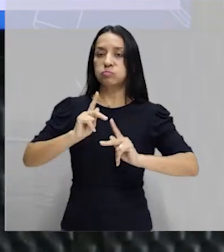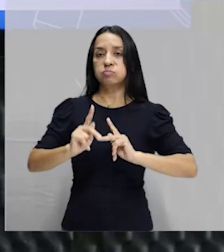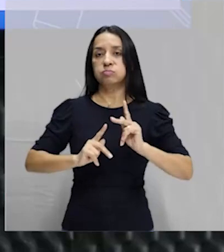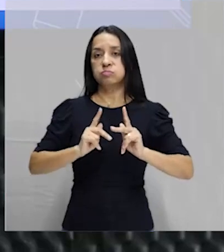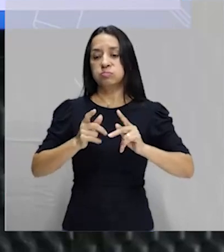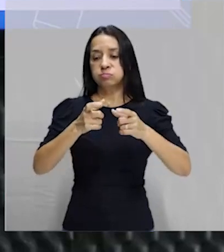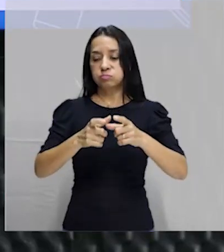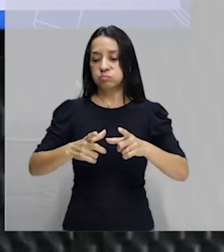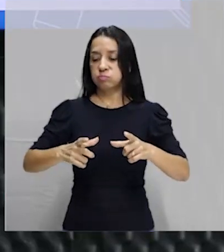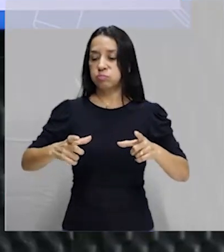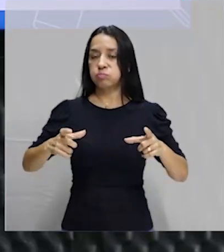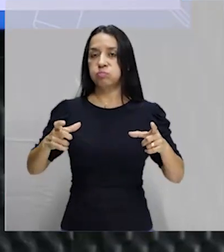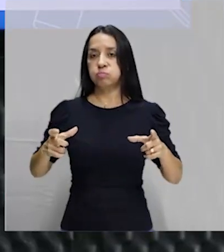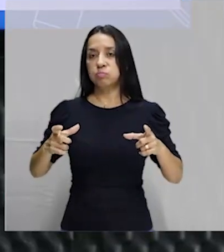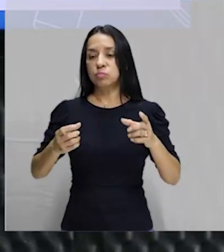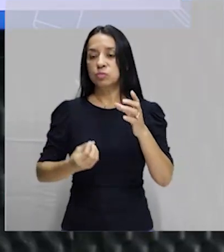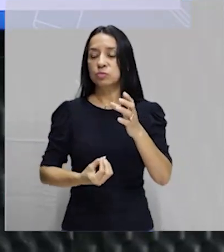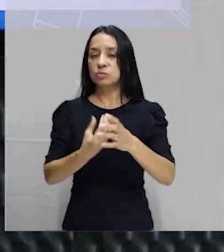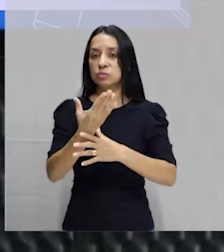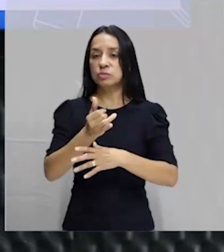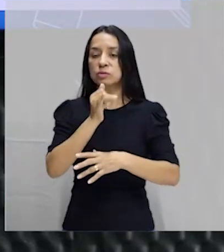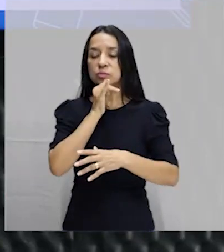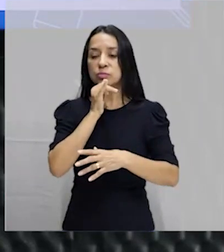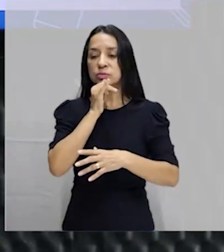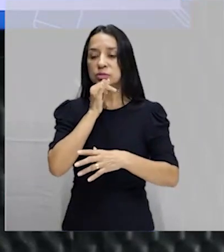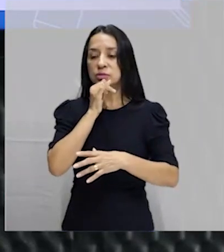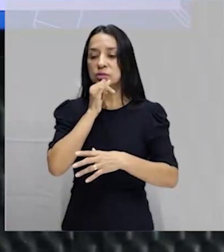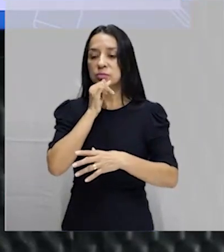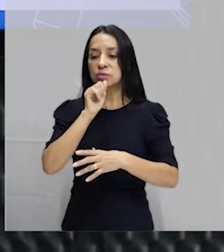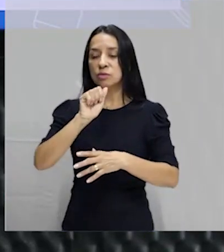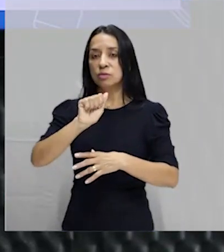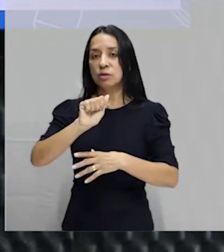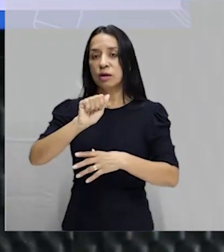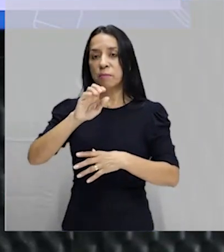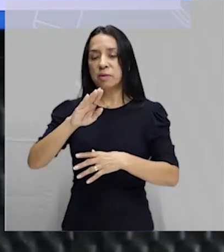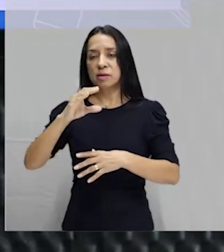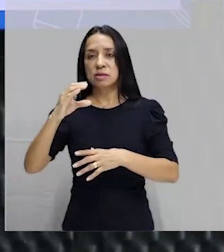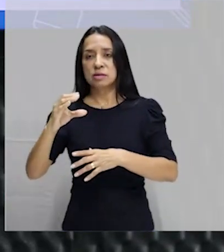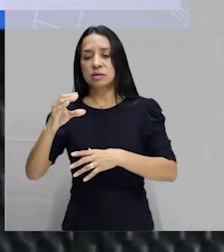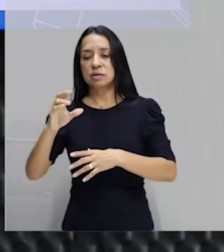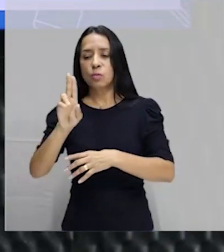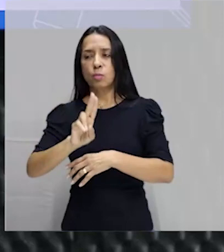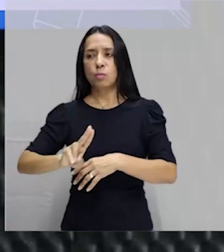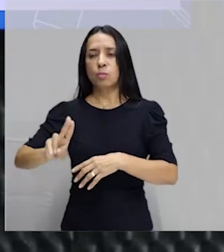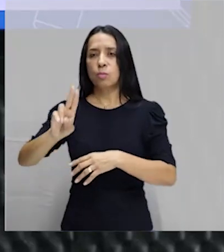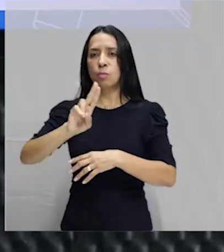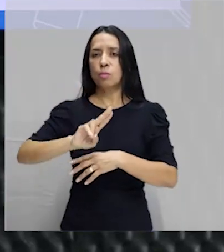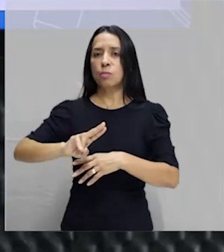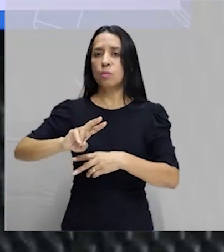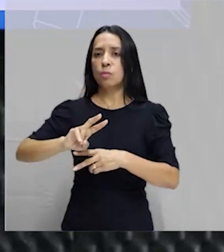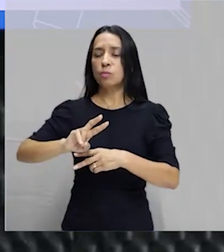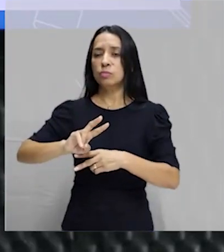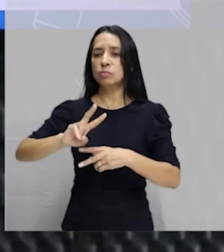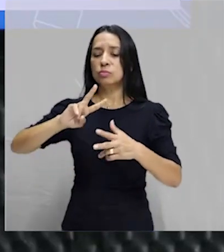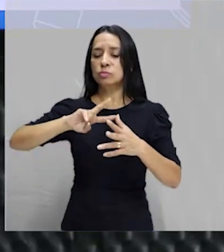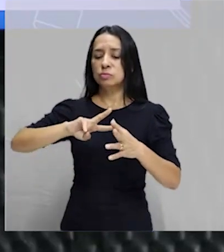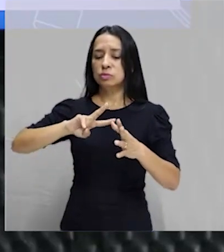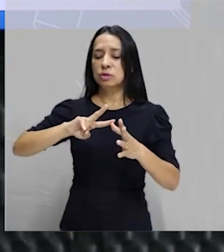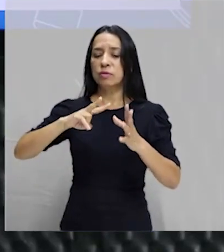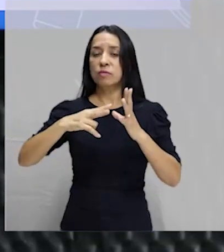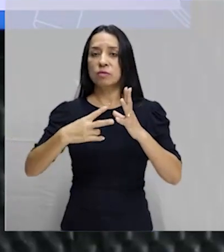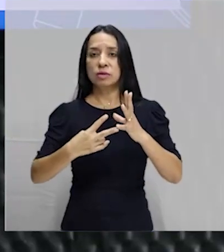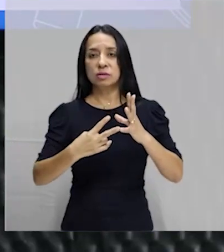no momento que se tem o surgimento, por exemplo, do alfabeto fonético com o uso de vogais. Os gregos vão trazer